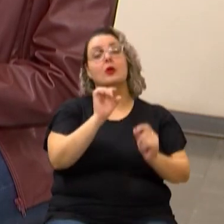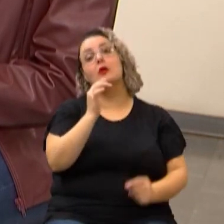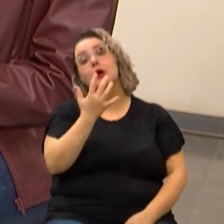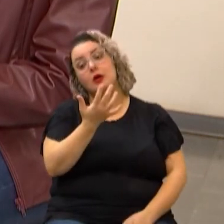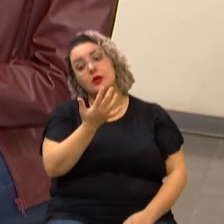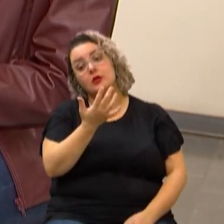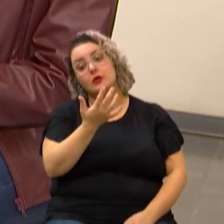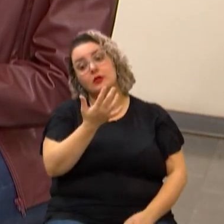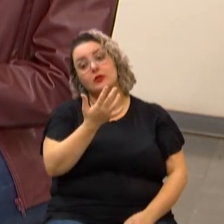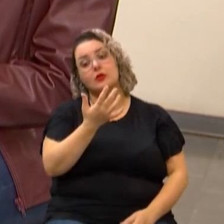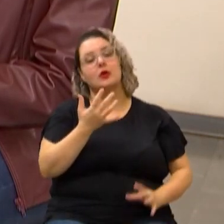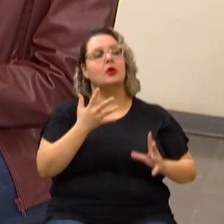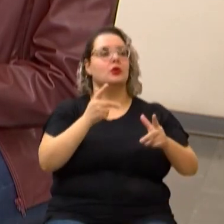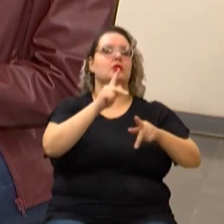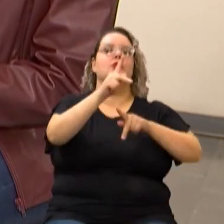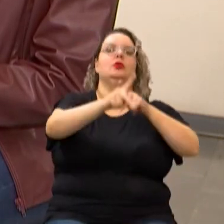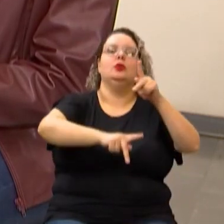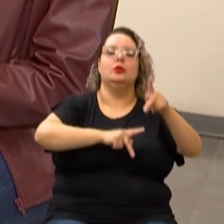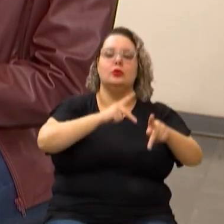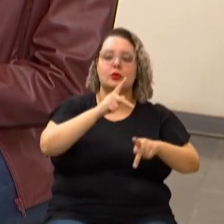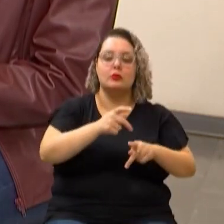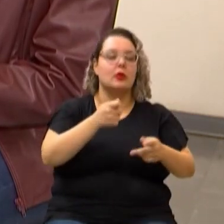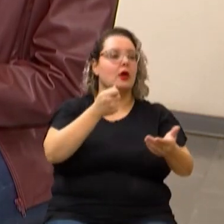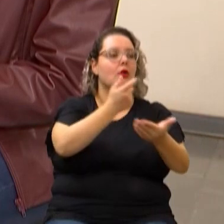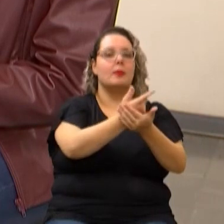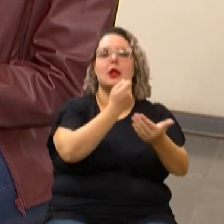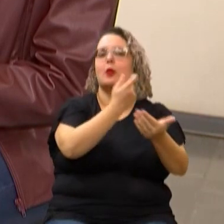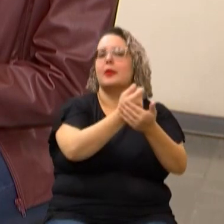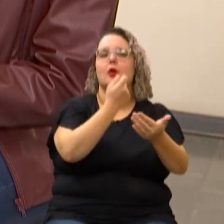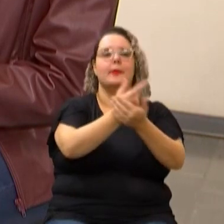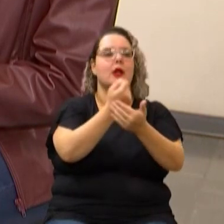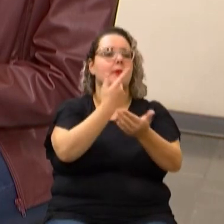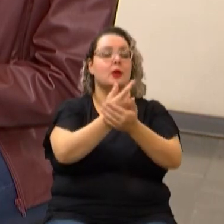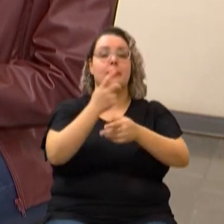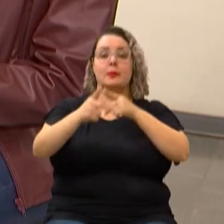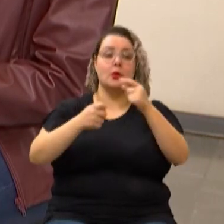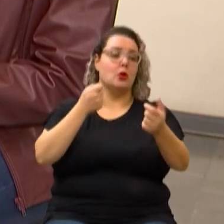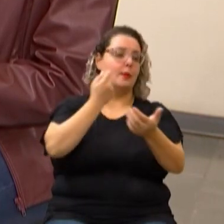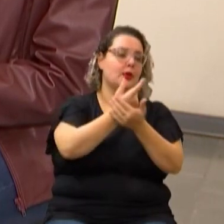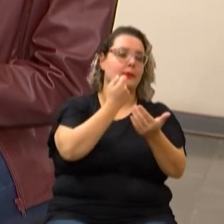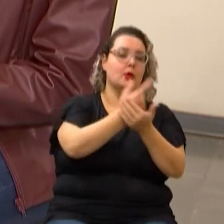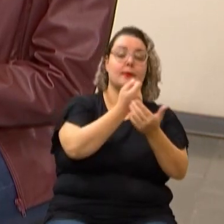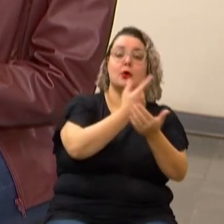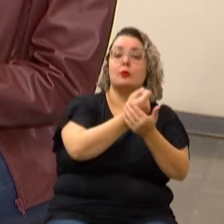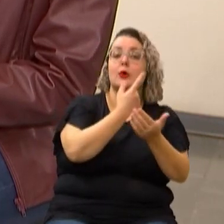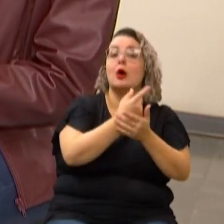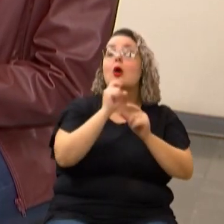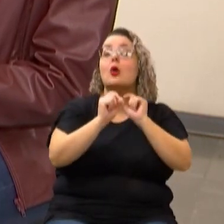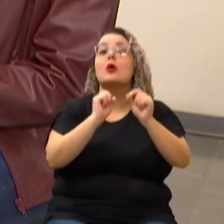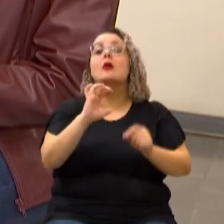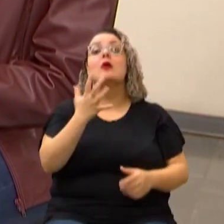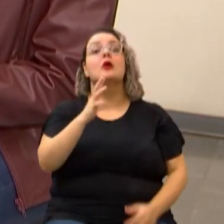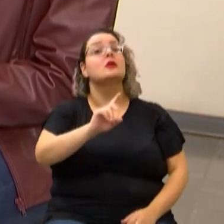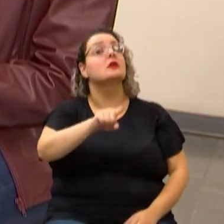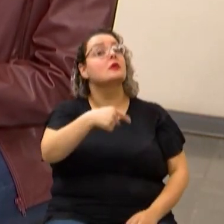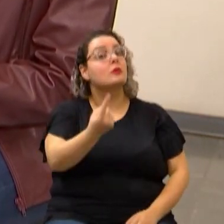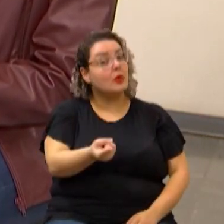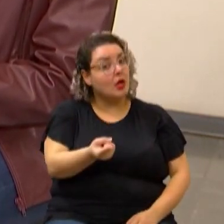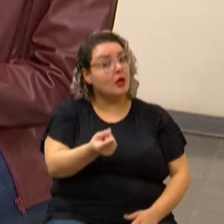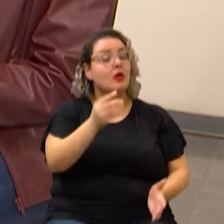um ponto bastante crucial, determinando aumento ou diminuição de consumo. Se diminui